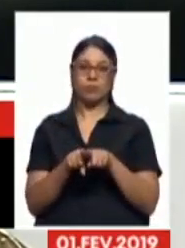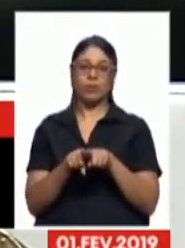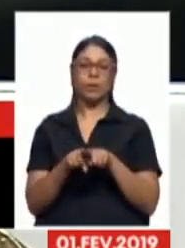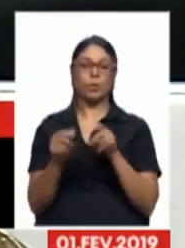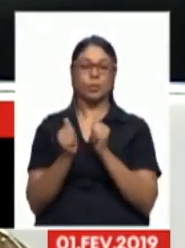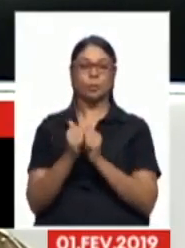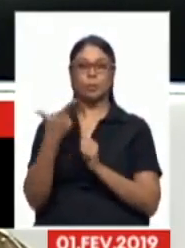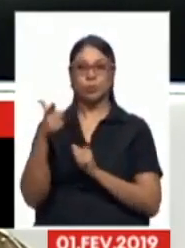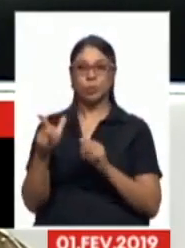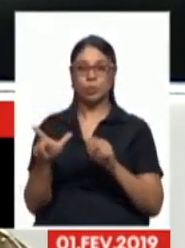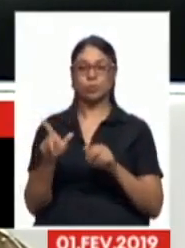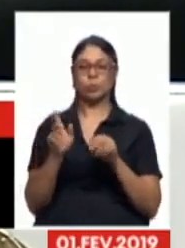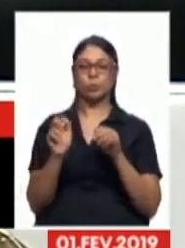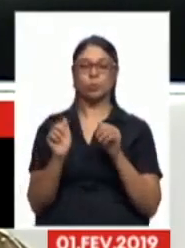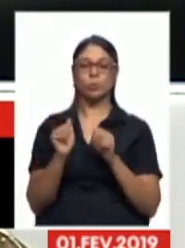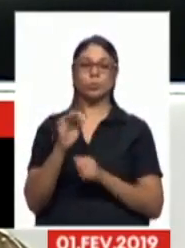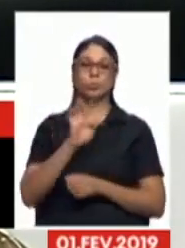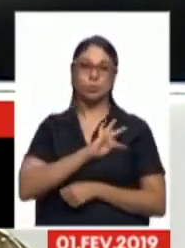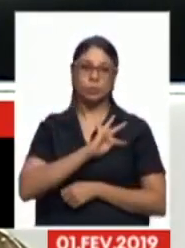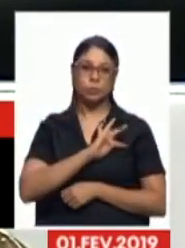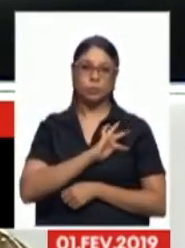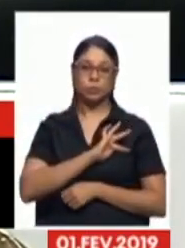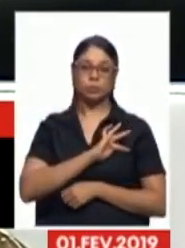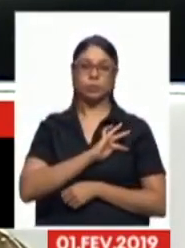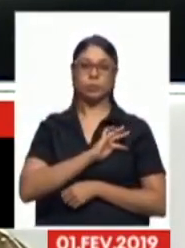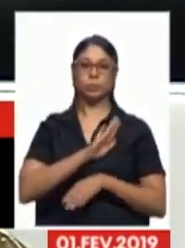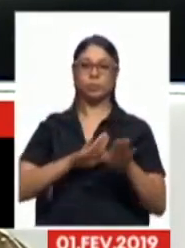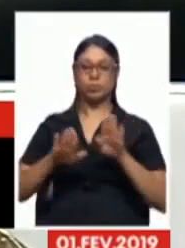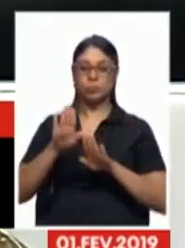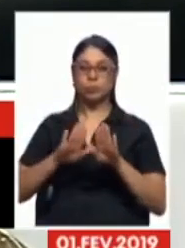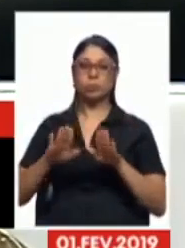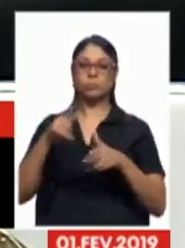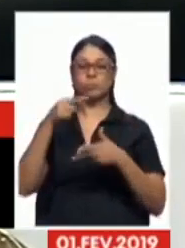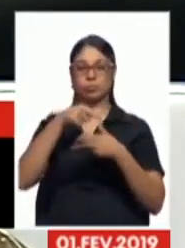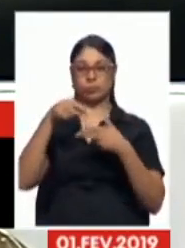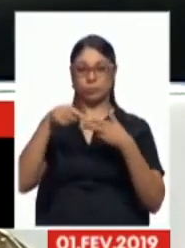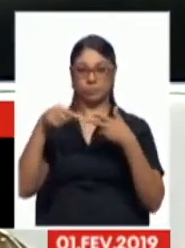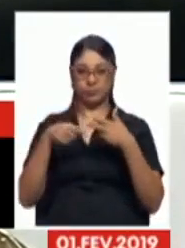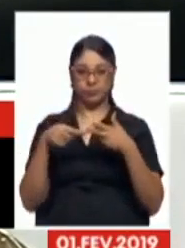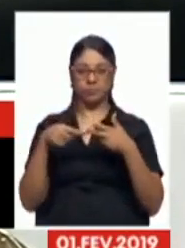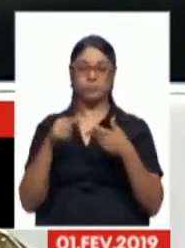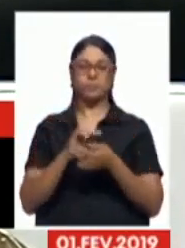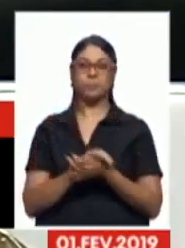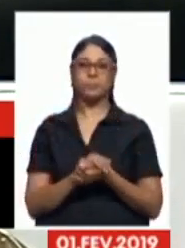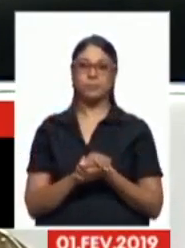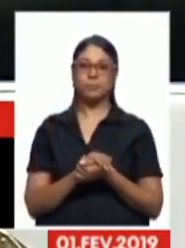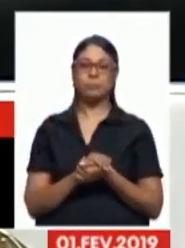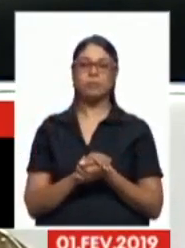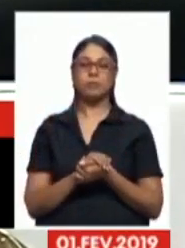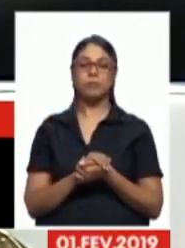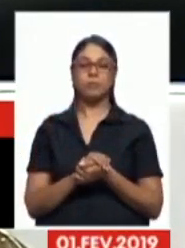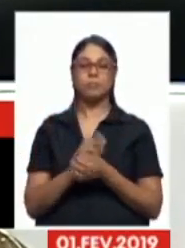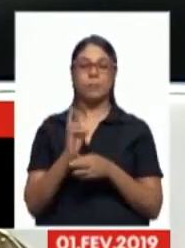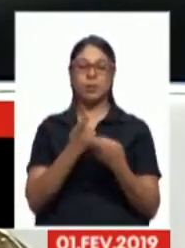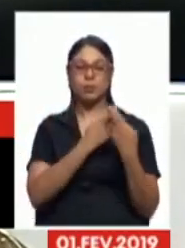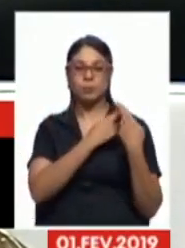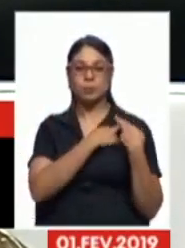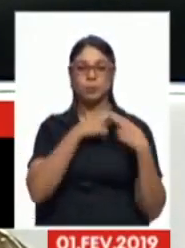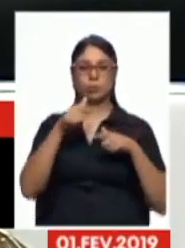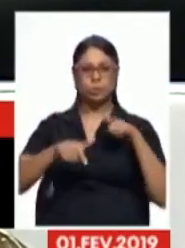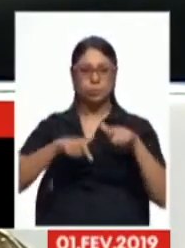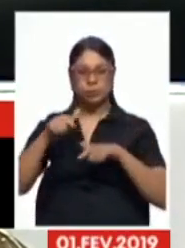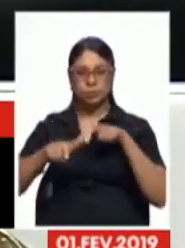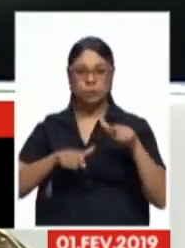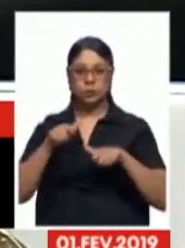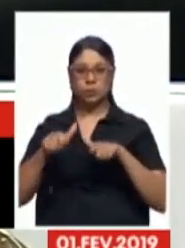de fiscalização e controle dos três níveis federativos, na tarefa de trabalhar para